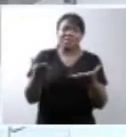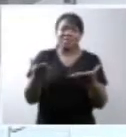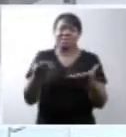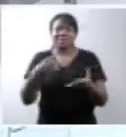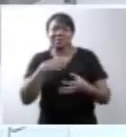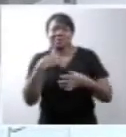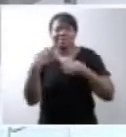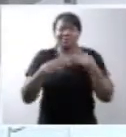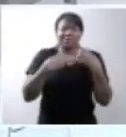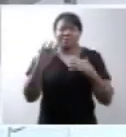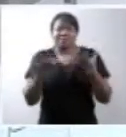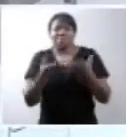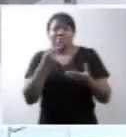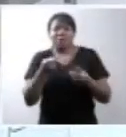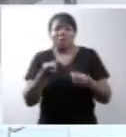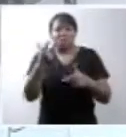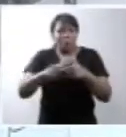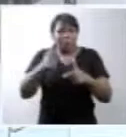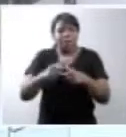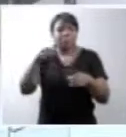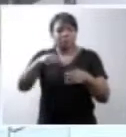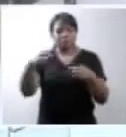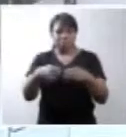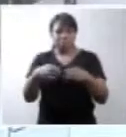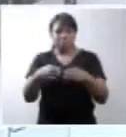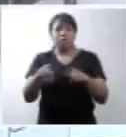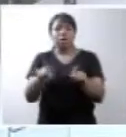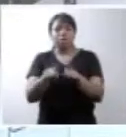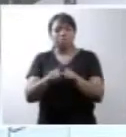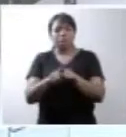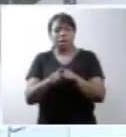muito conhecida, a de hierarquizar condições